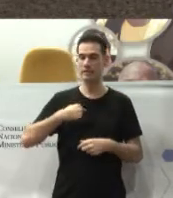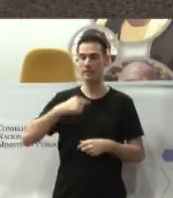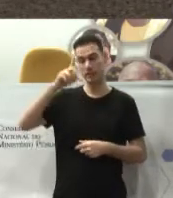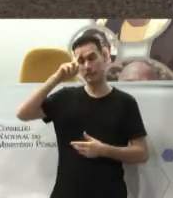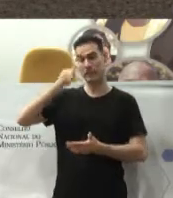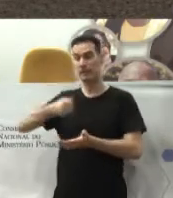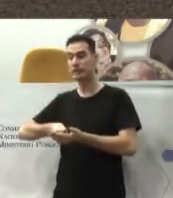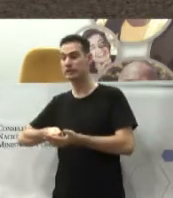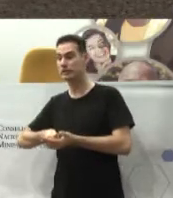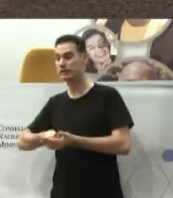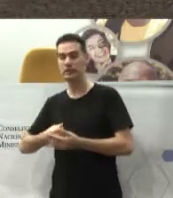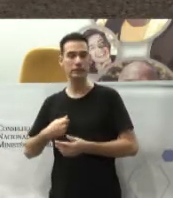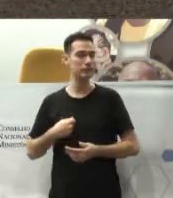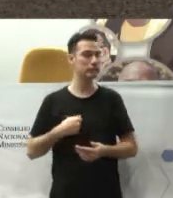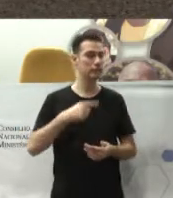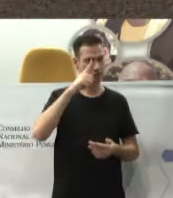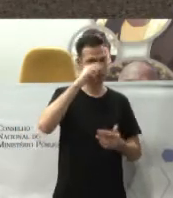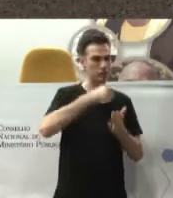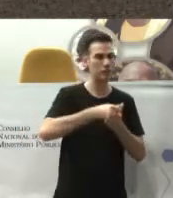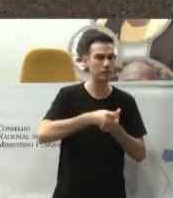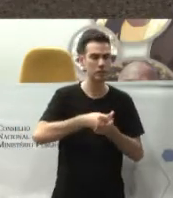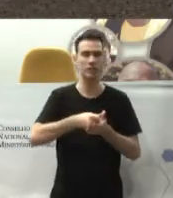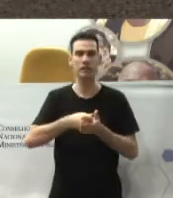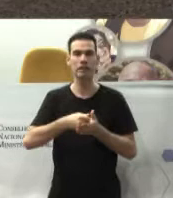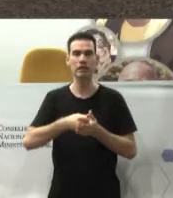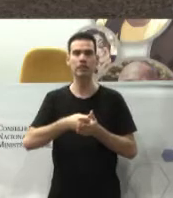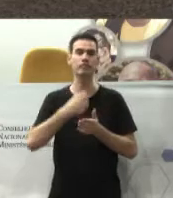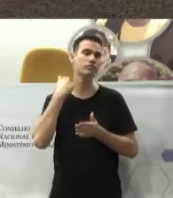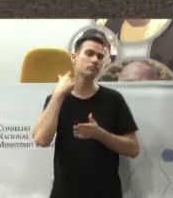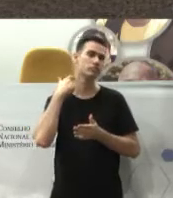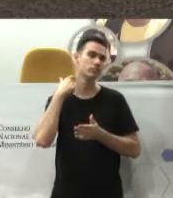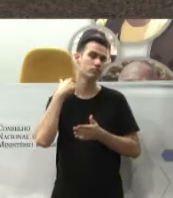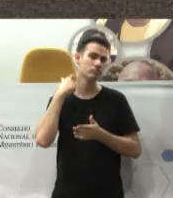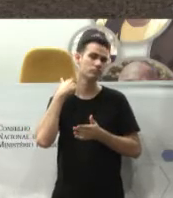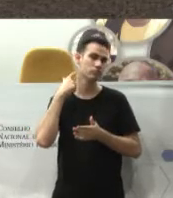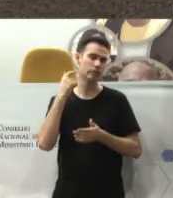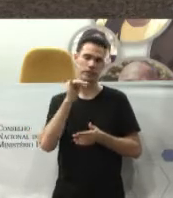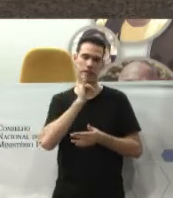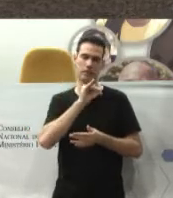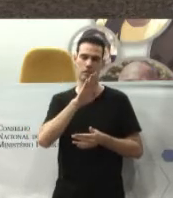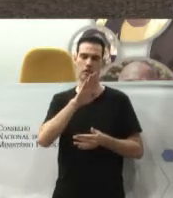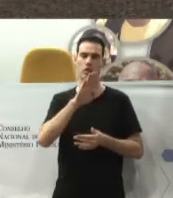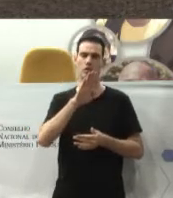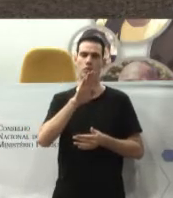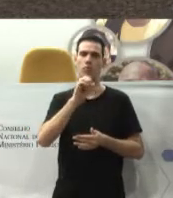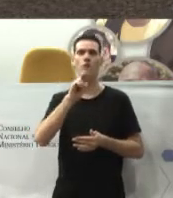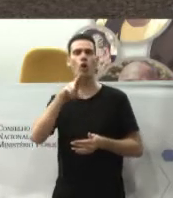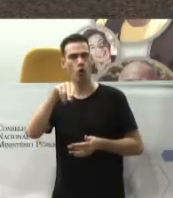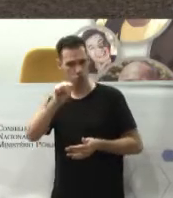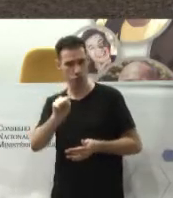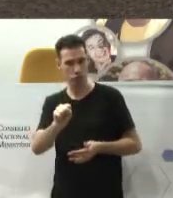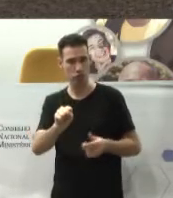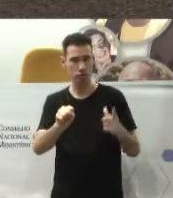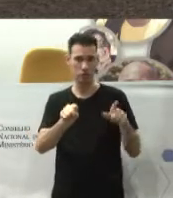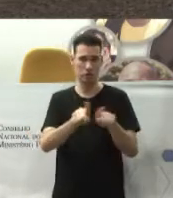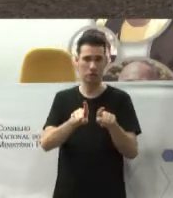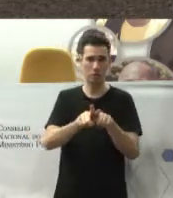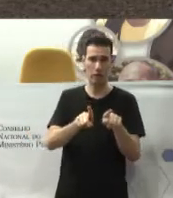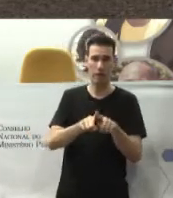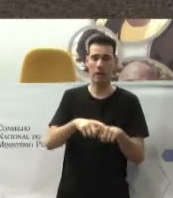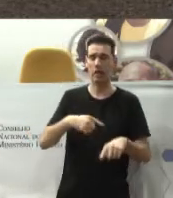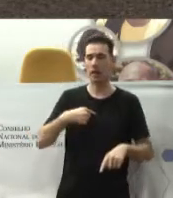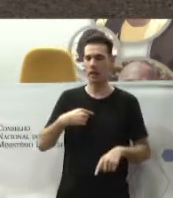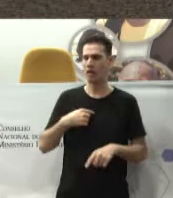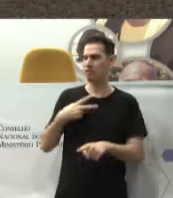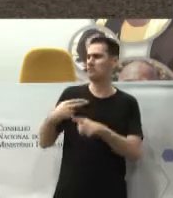assumi aqui, eu assumi em qualquer outro lugar, que algum bônus, e que eu devo os louros, as vitórias. Por favor, me